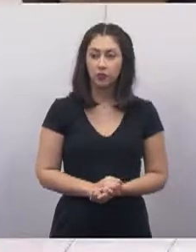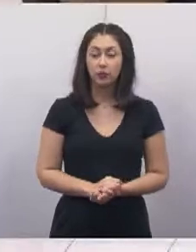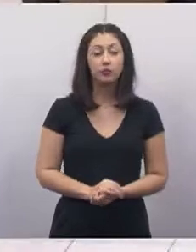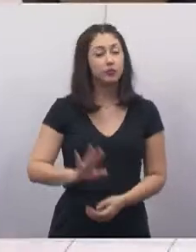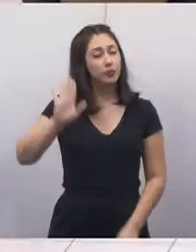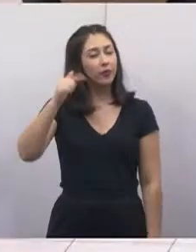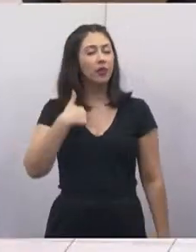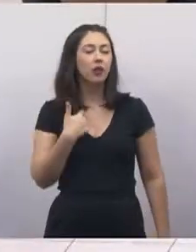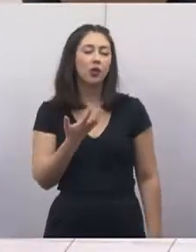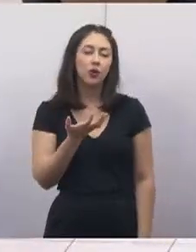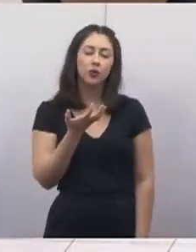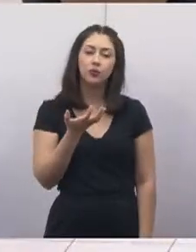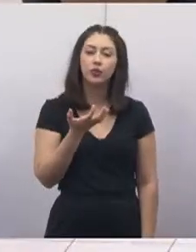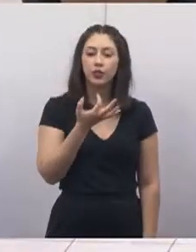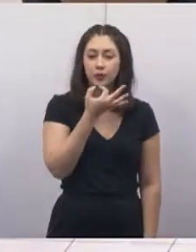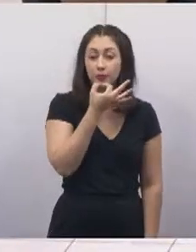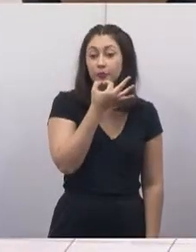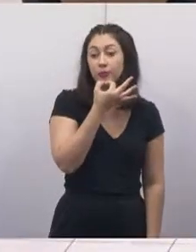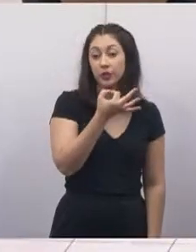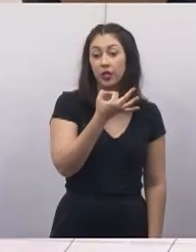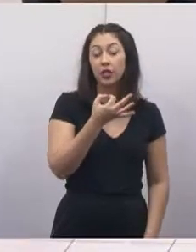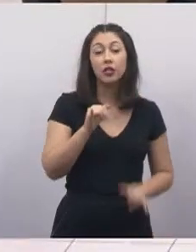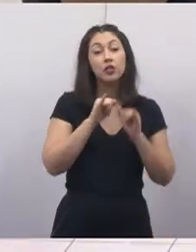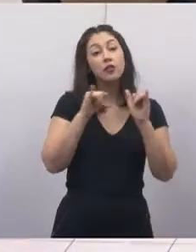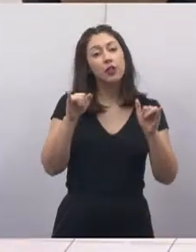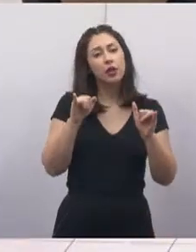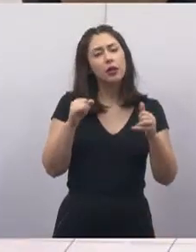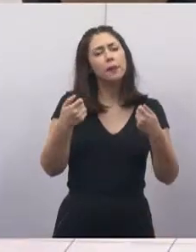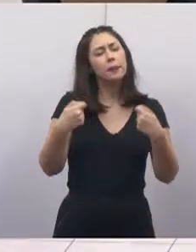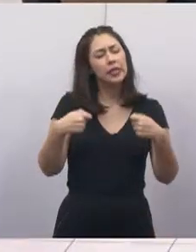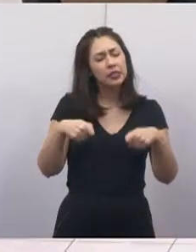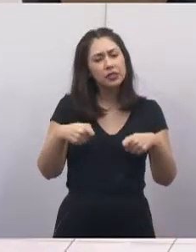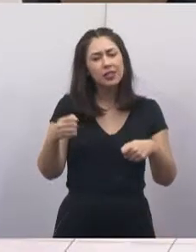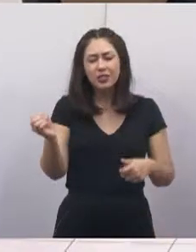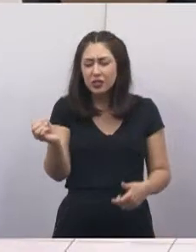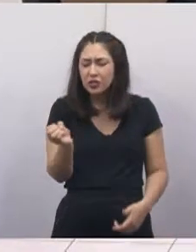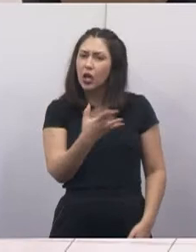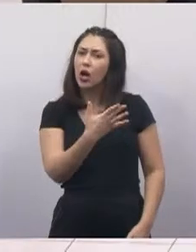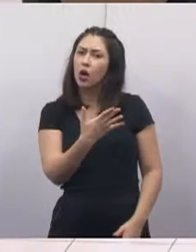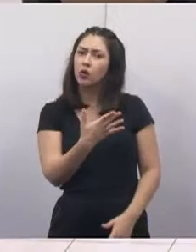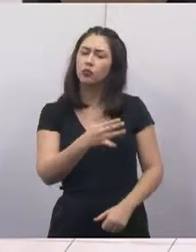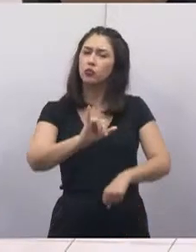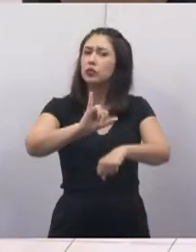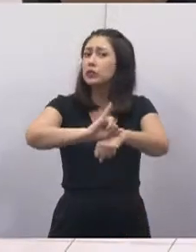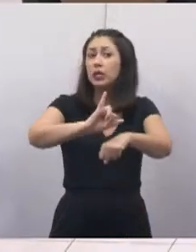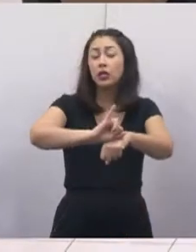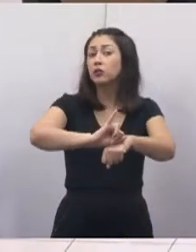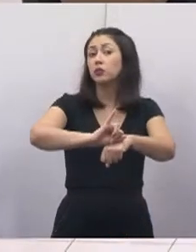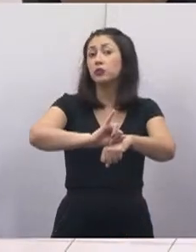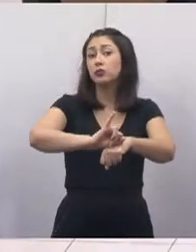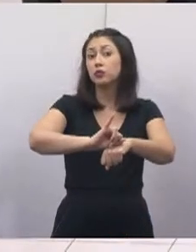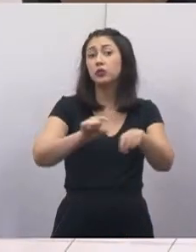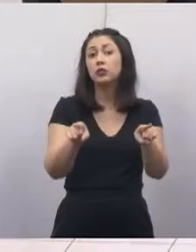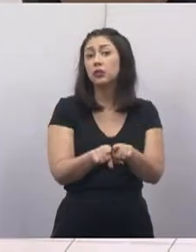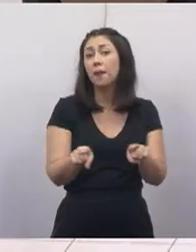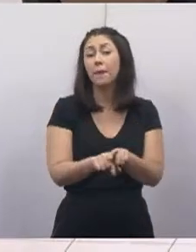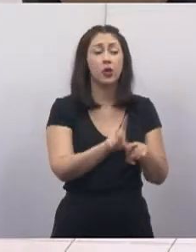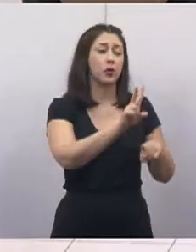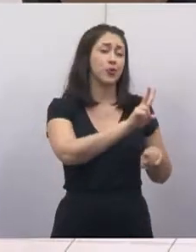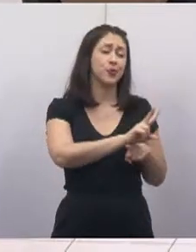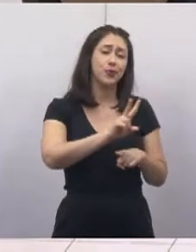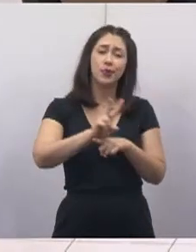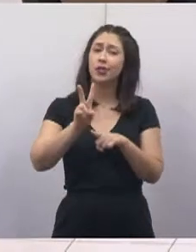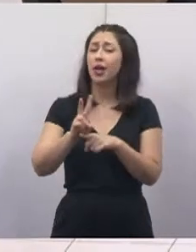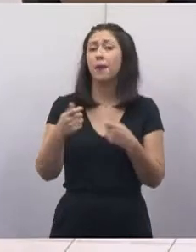Senhor presidente, também quero contribuir e dizer, Dude, que precisa renovar o centro, precisa renovar a zeladoria da cidade,